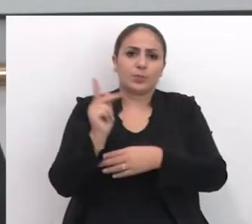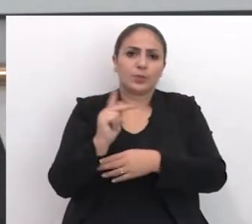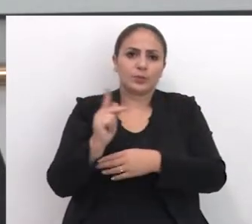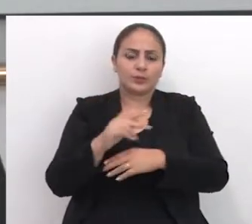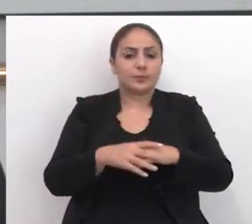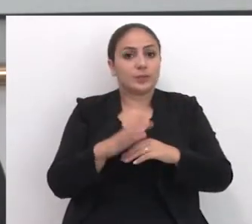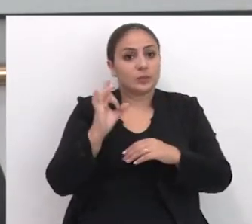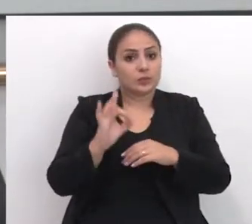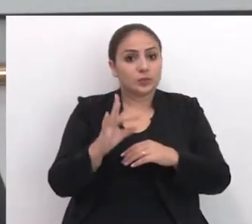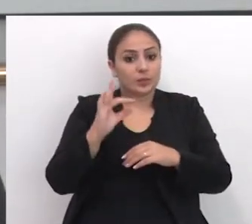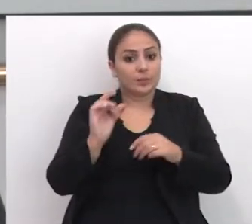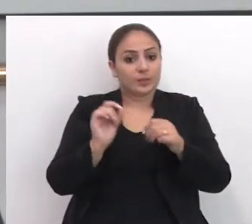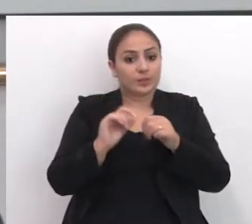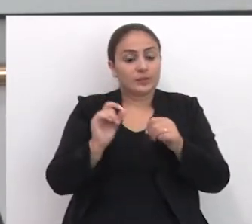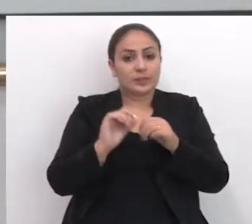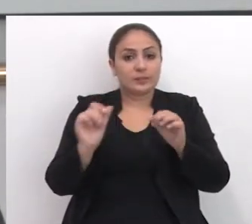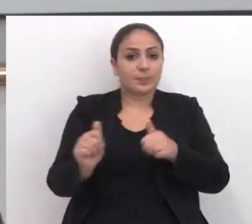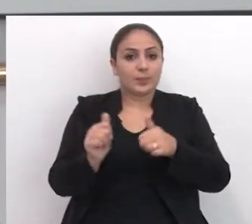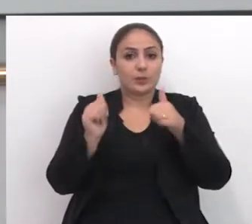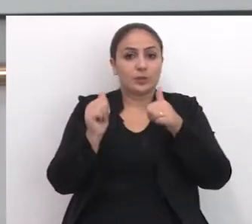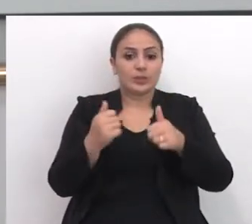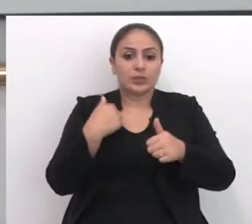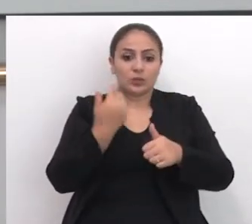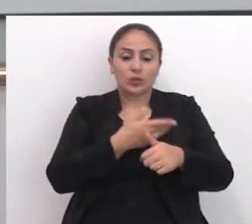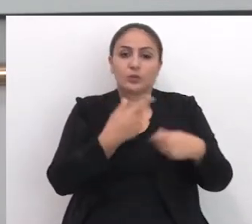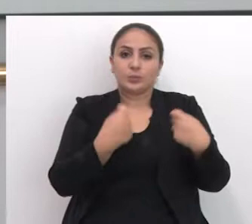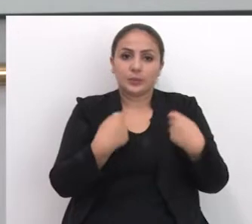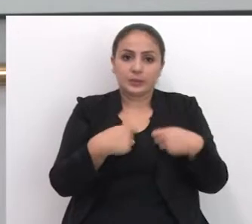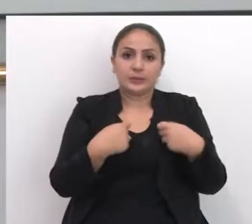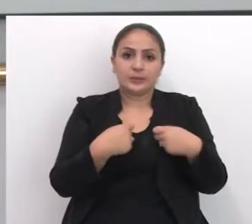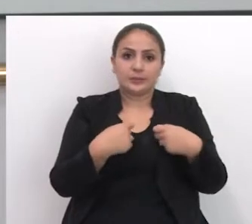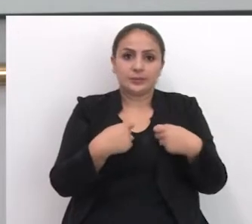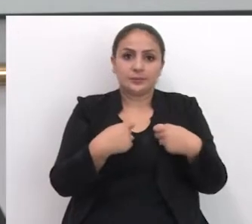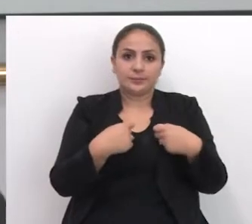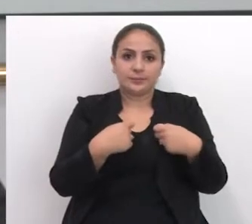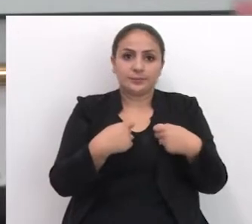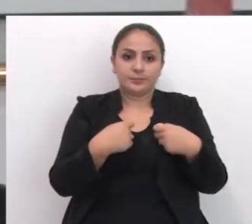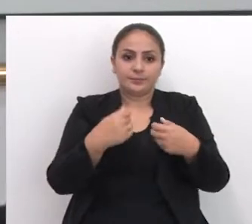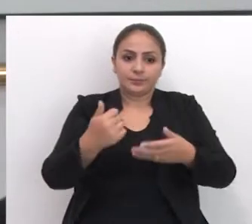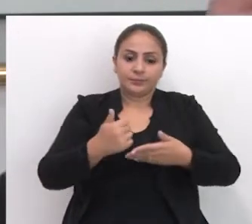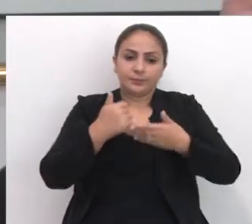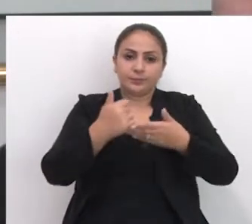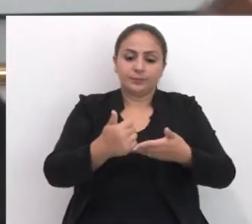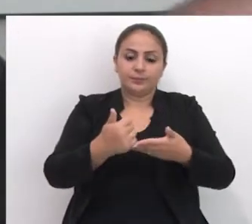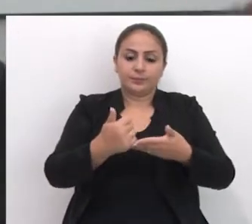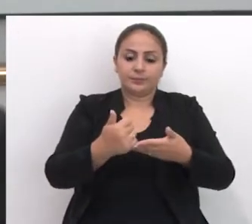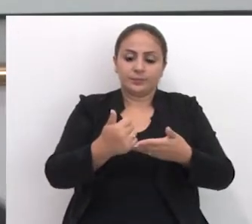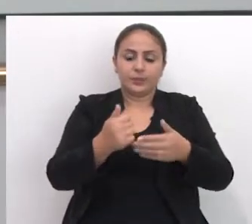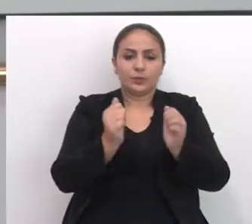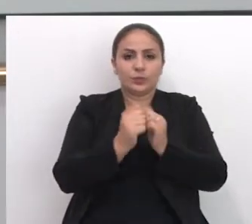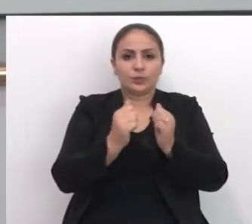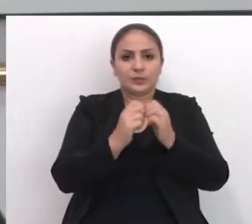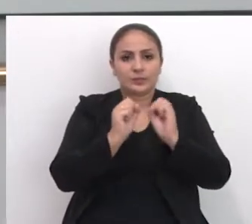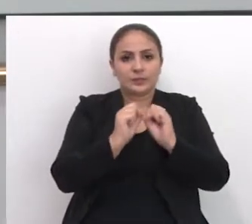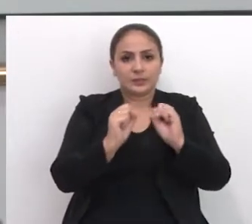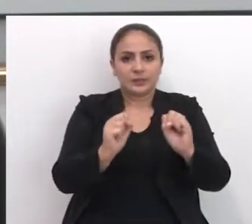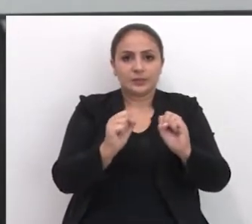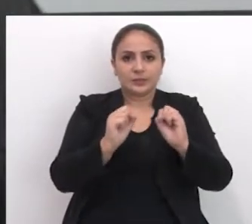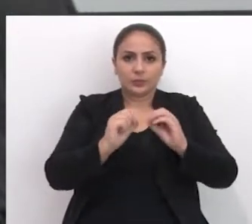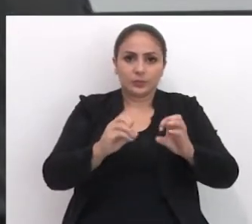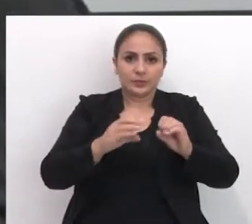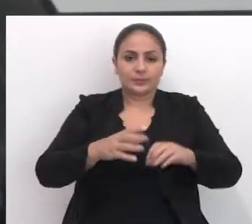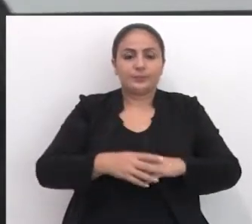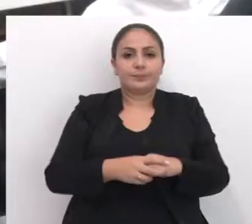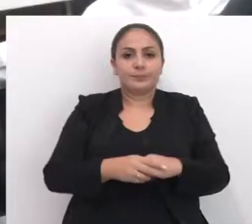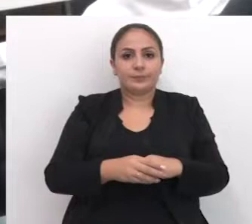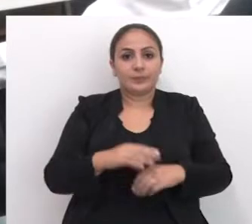professor. Então é só para fazer esta melhoria lá que nós precisamos desse amparo, então, através da Secretaria